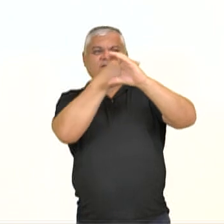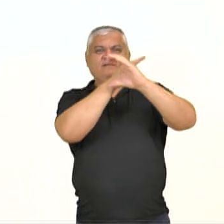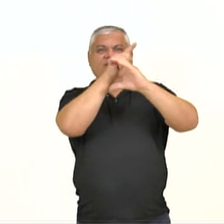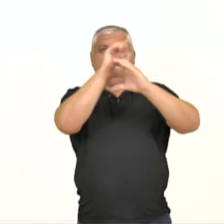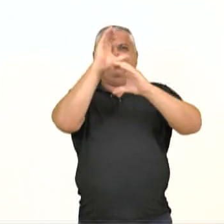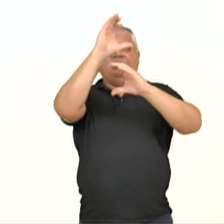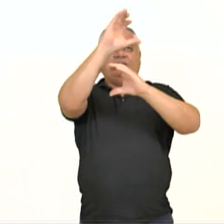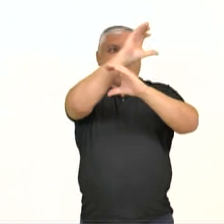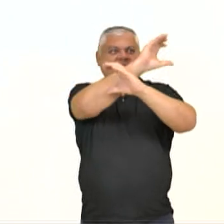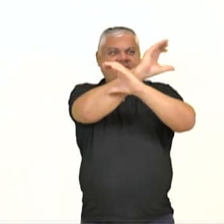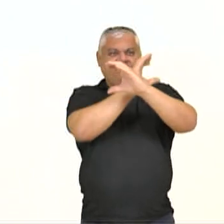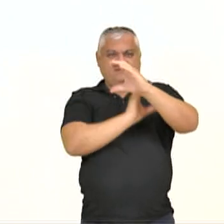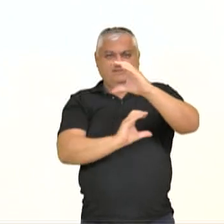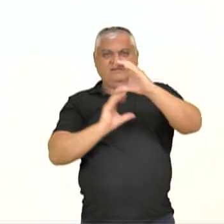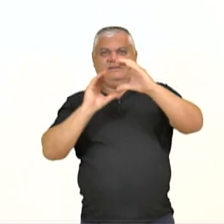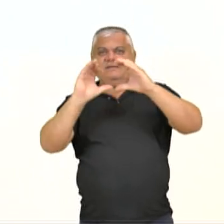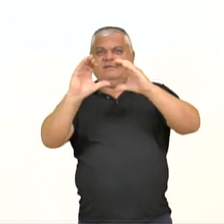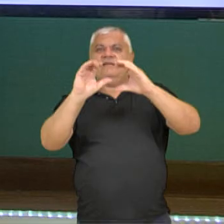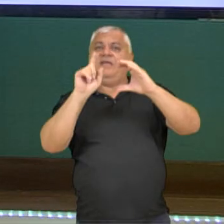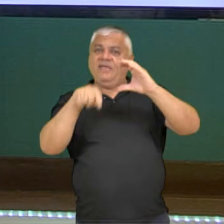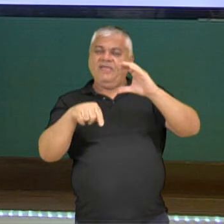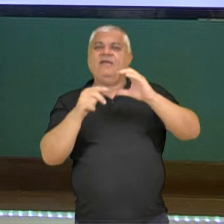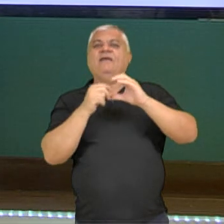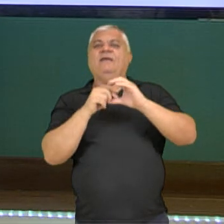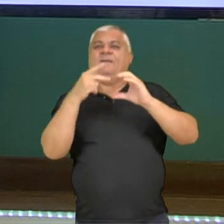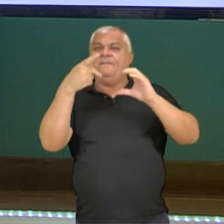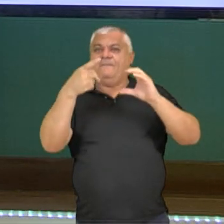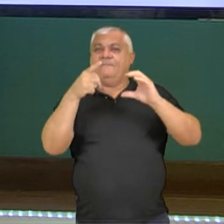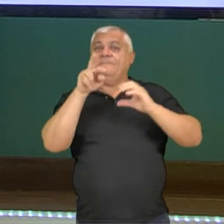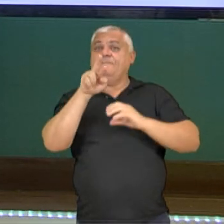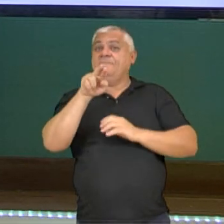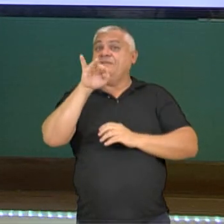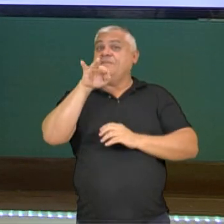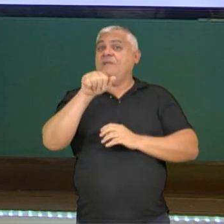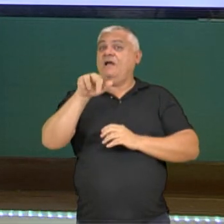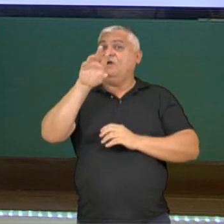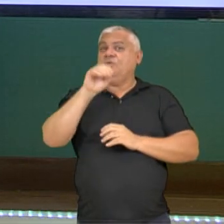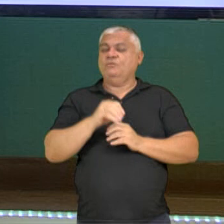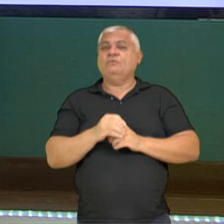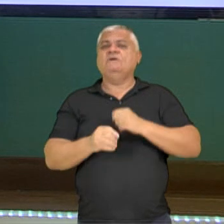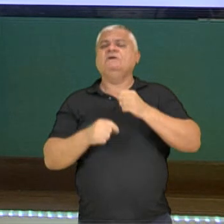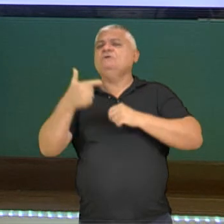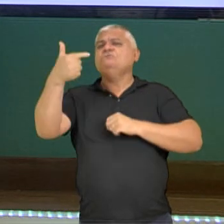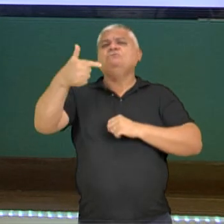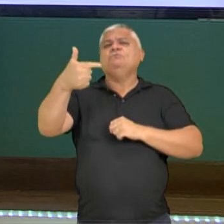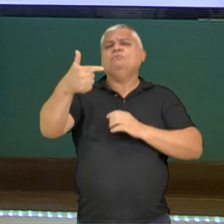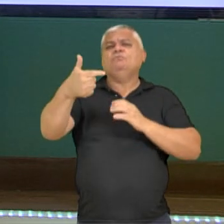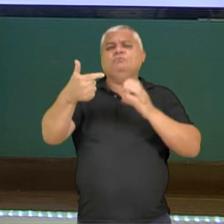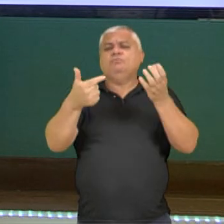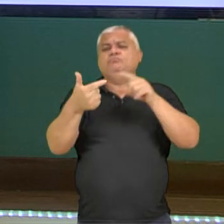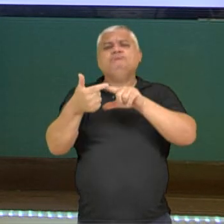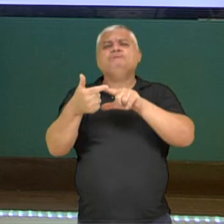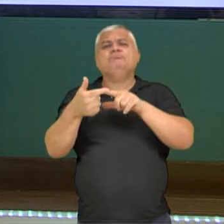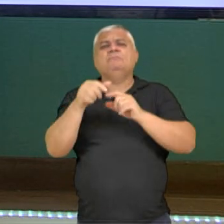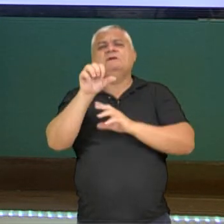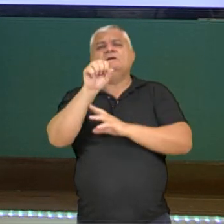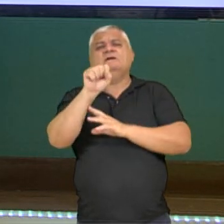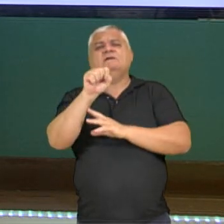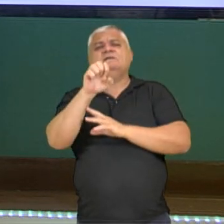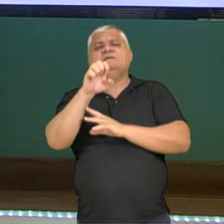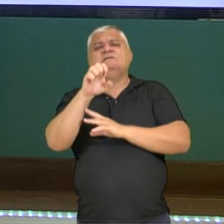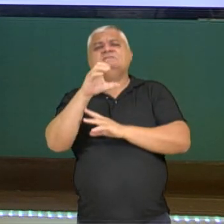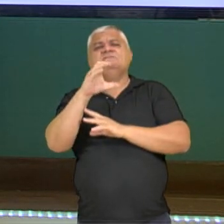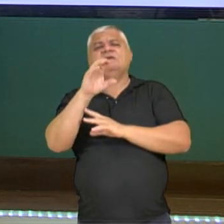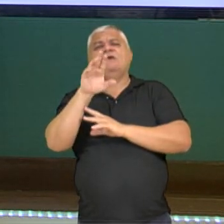aqui. Ligado a apenas um outro carbono, carbono primário. Quando será secundário, professor? Quando ele estiver ligado a